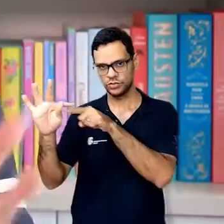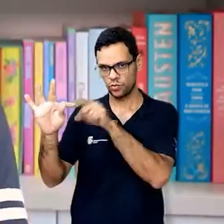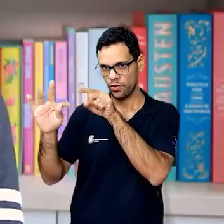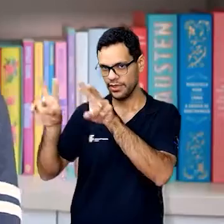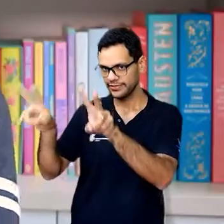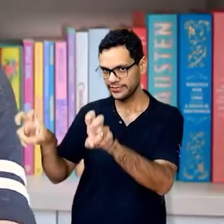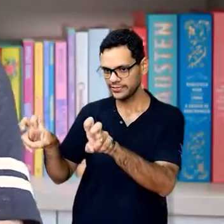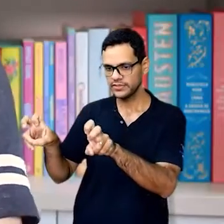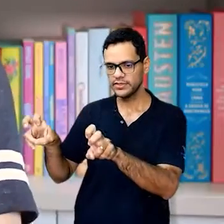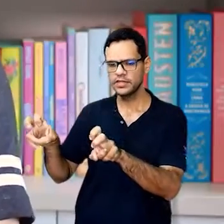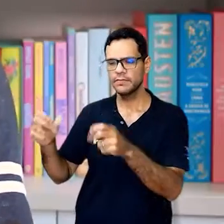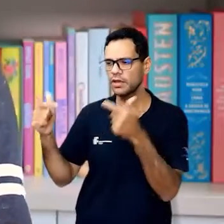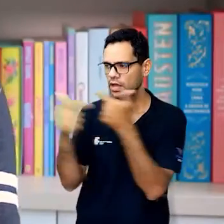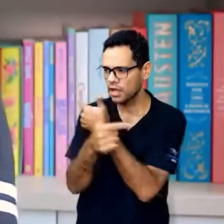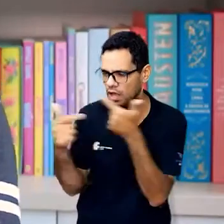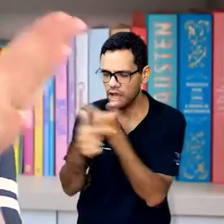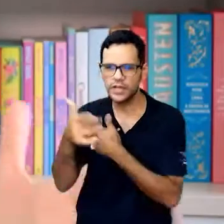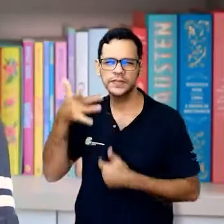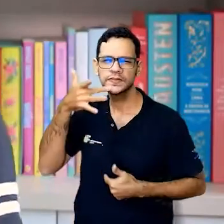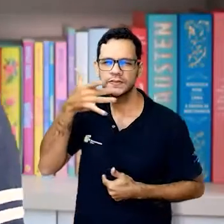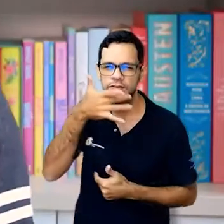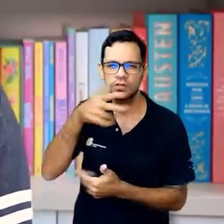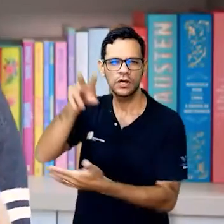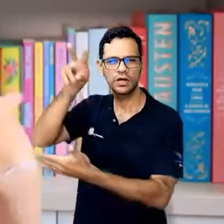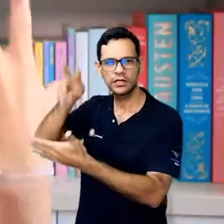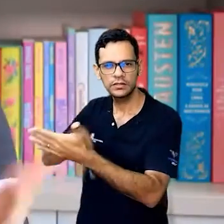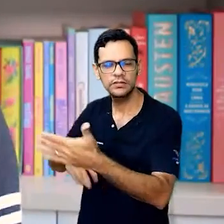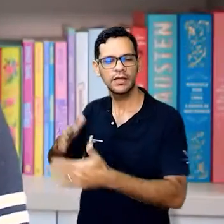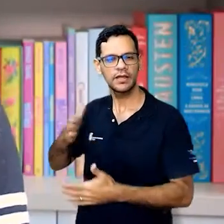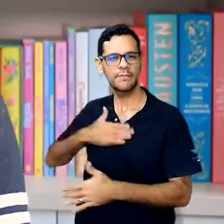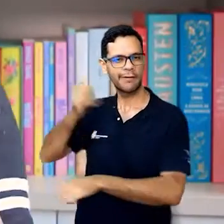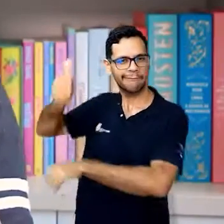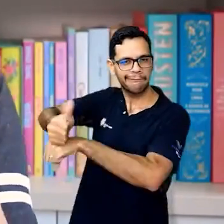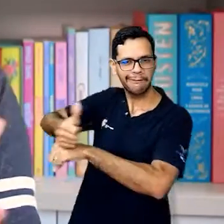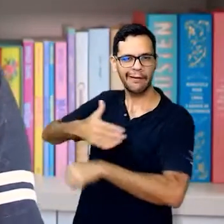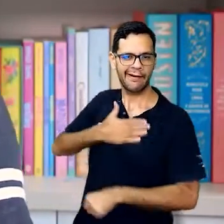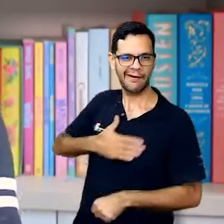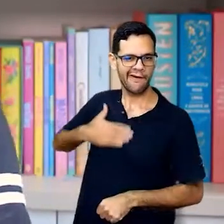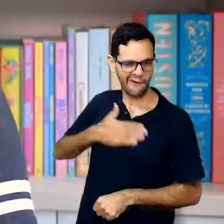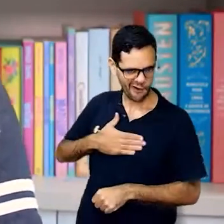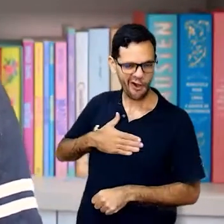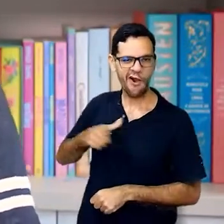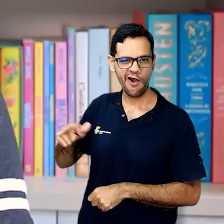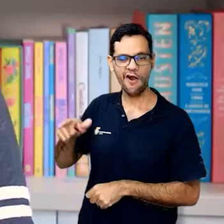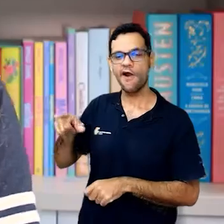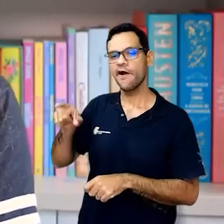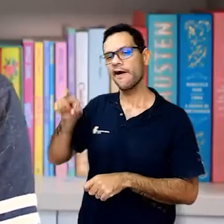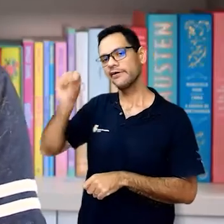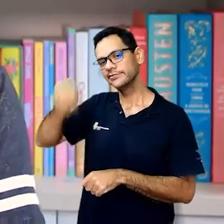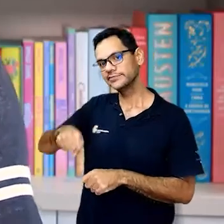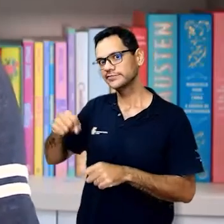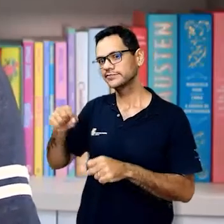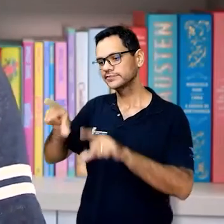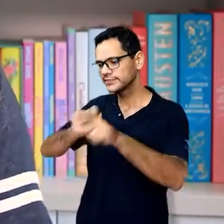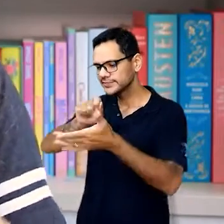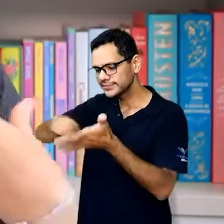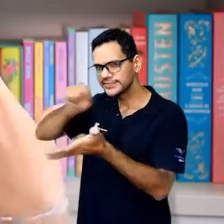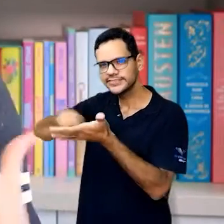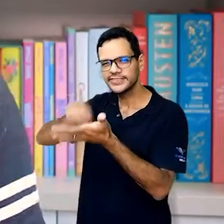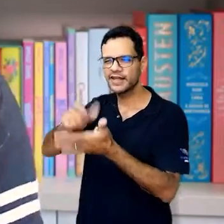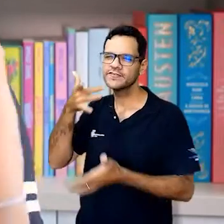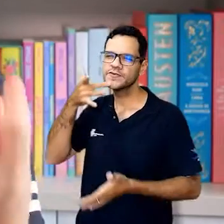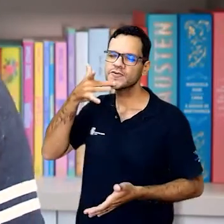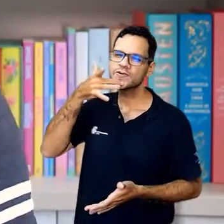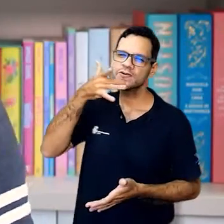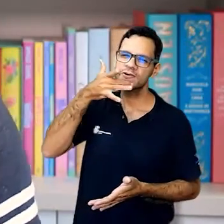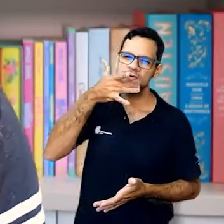aparecendo a capinha aí pra vocês. E esse também é super bem humorado, muito gostoso de ler. Eu acho que virou um dos meus favoritos mesmo da Sophie Kinsella. Eu acho que ela